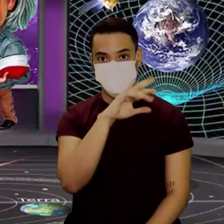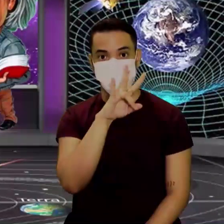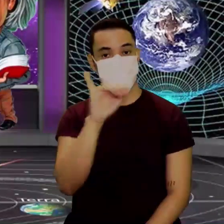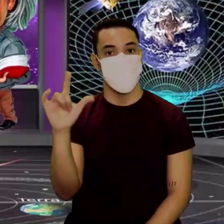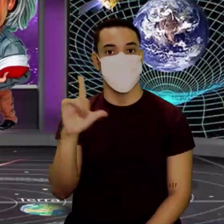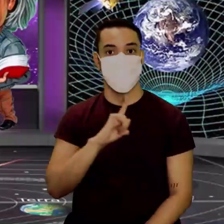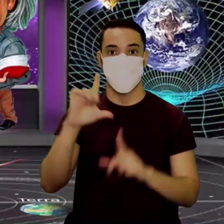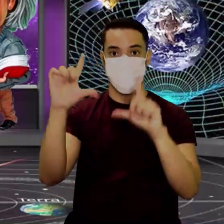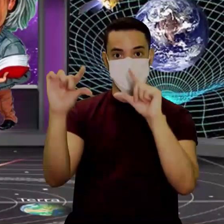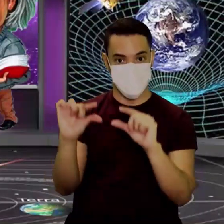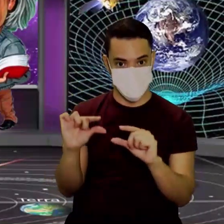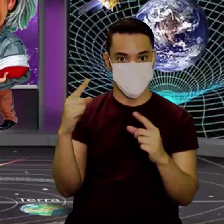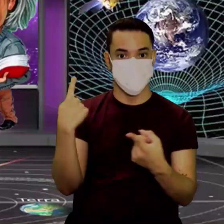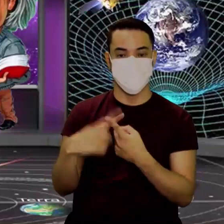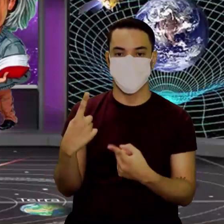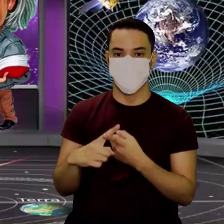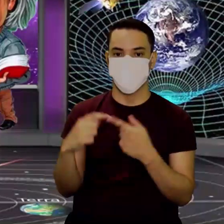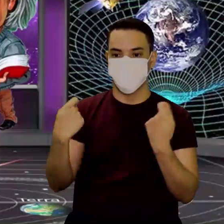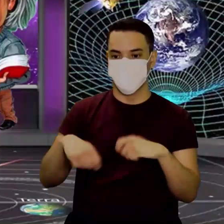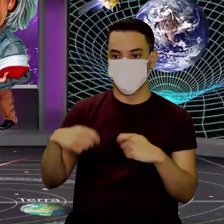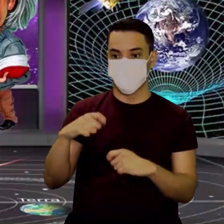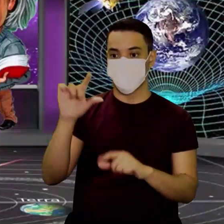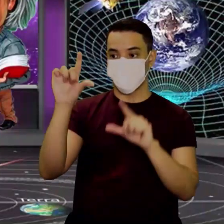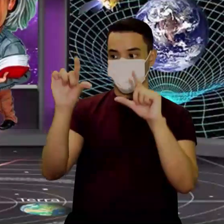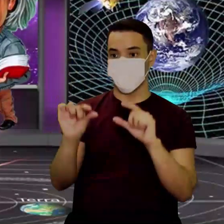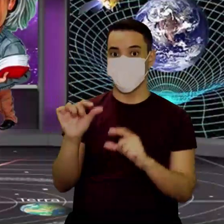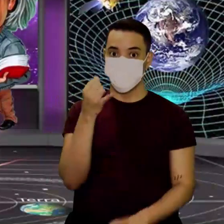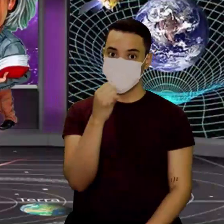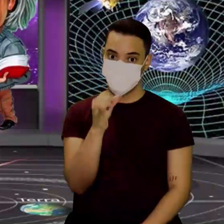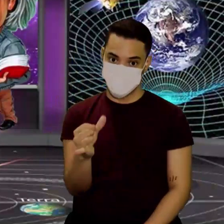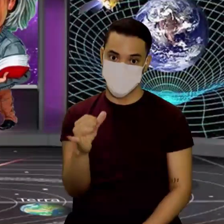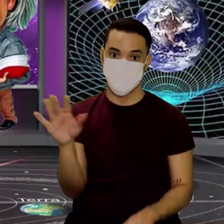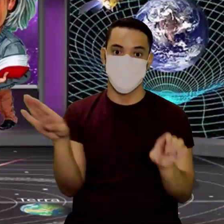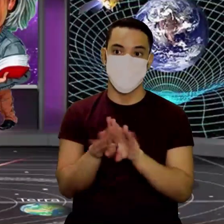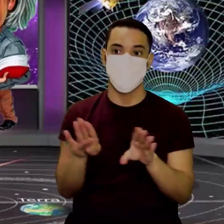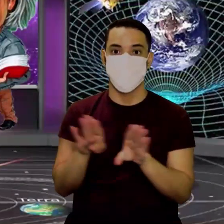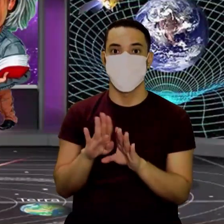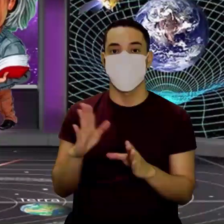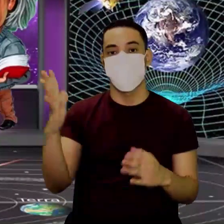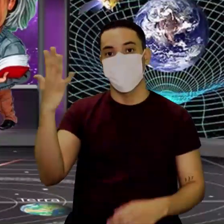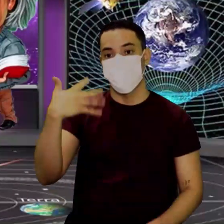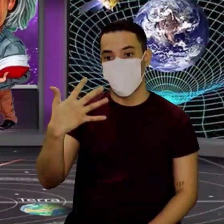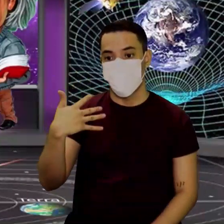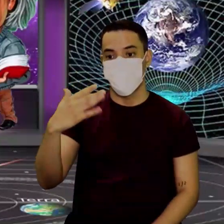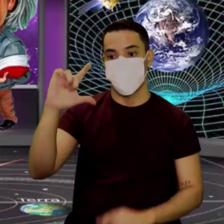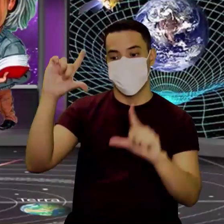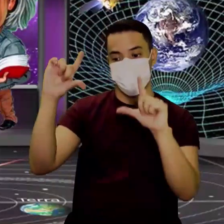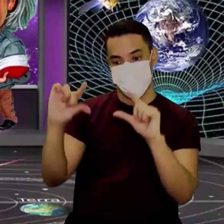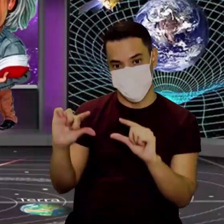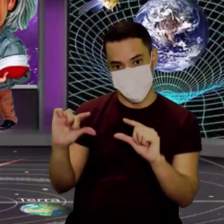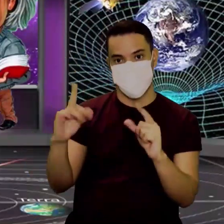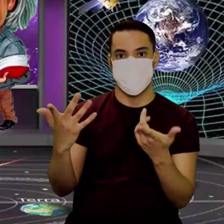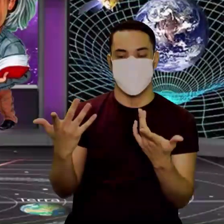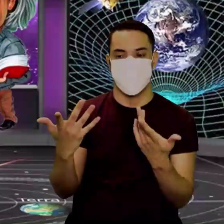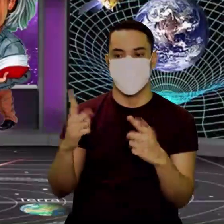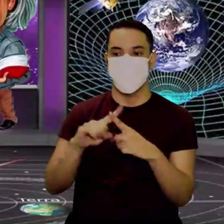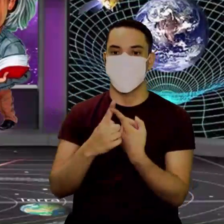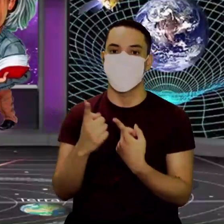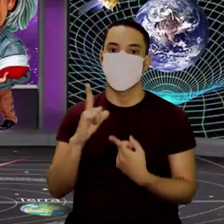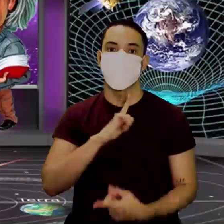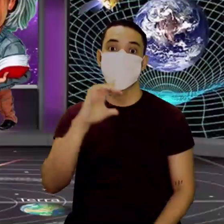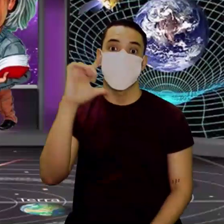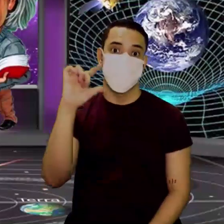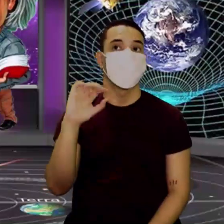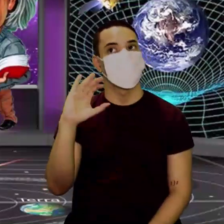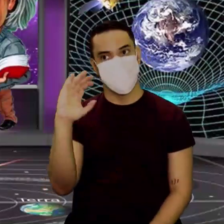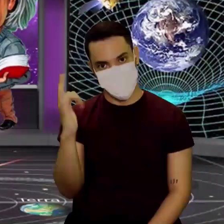resistência menor, porque vai exigir menos energia e menos calor para aquecer aquela quantidade de água. Só que vai aquecer